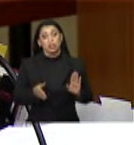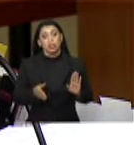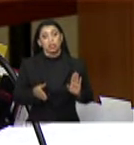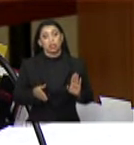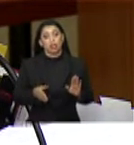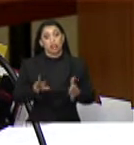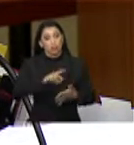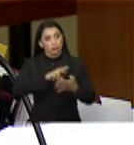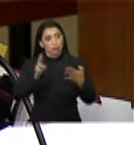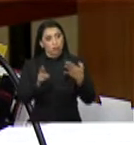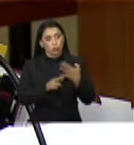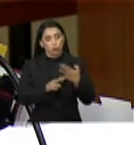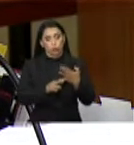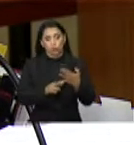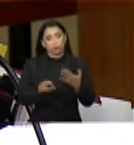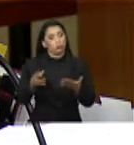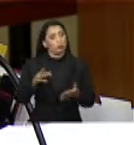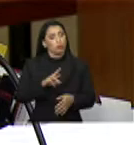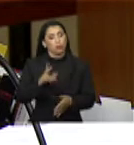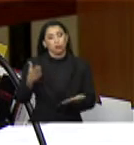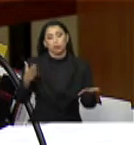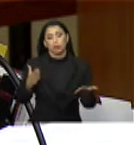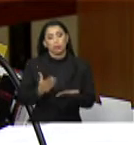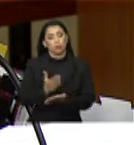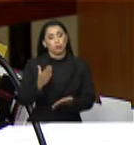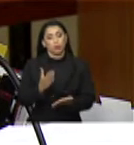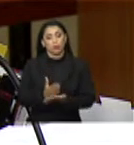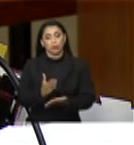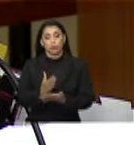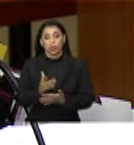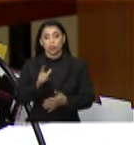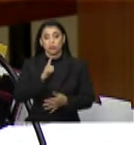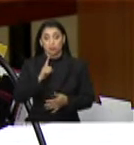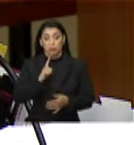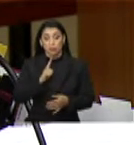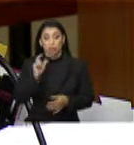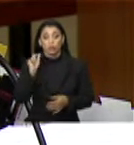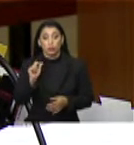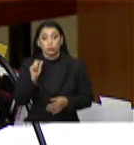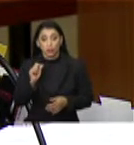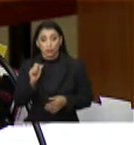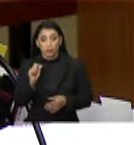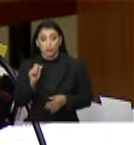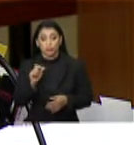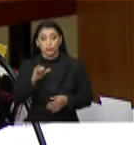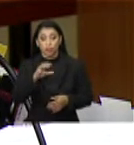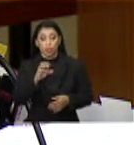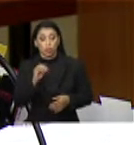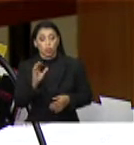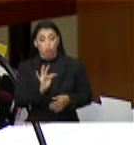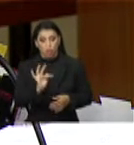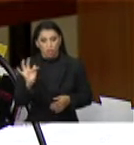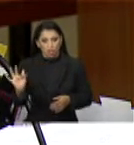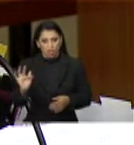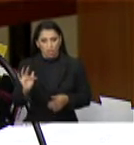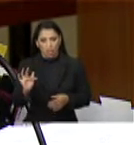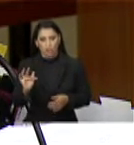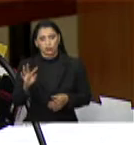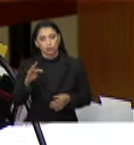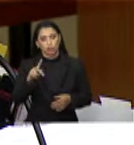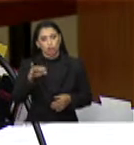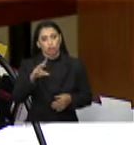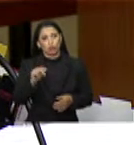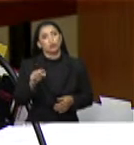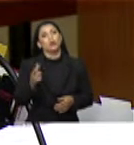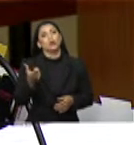provimento ao recurso extraordinário é reconhecendo aqui aceitando a incidência do IOF sobre os títulos de Valores